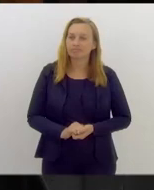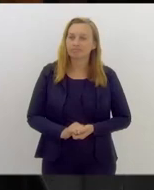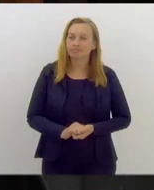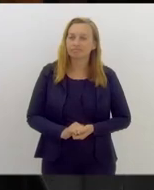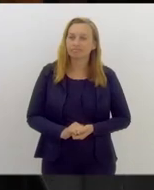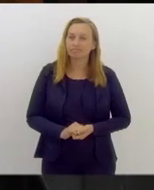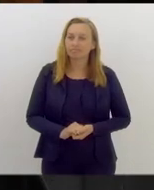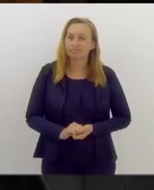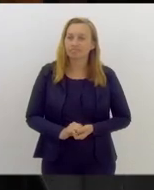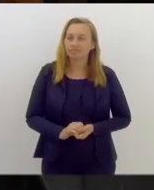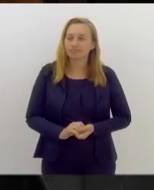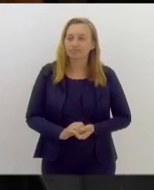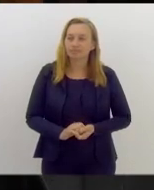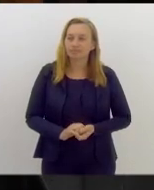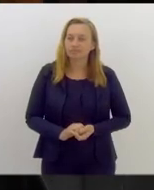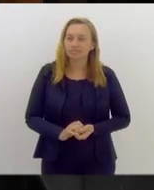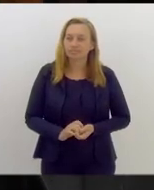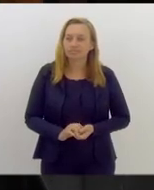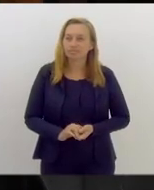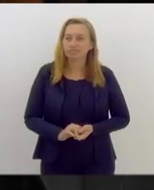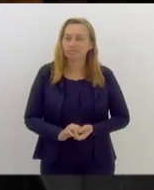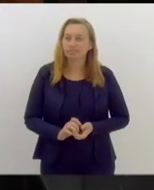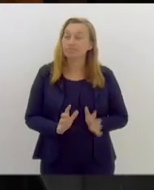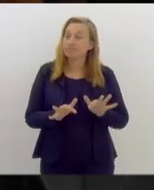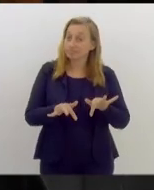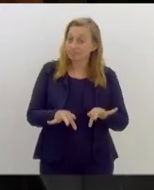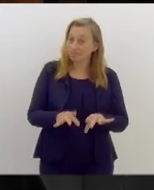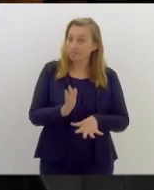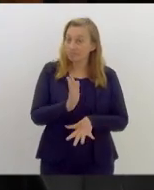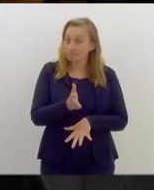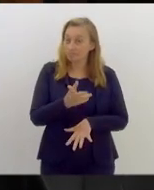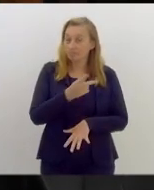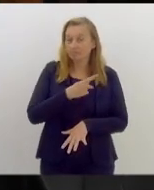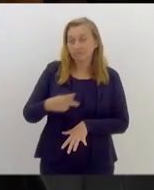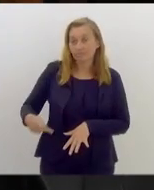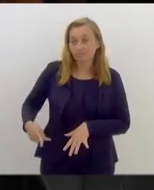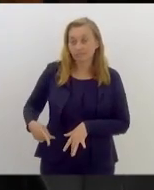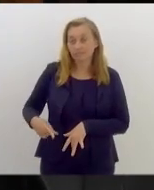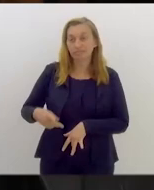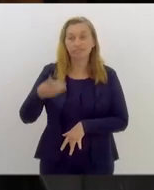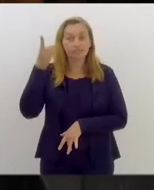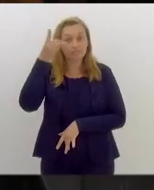sob a presidência do deputado Márcio Canella,